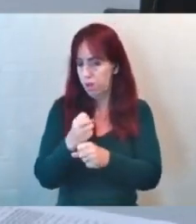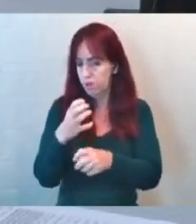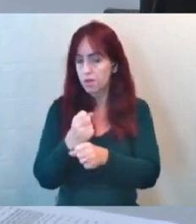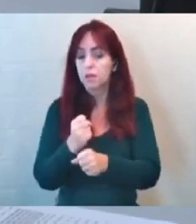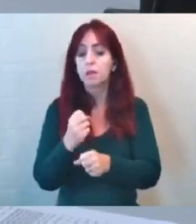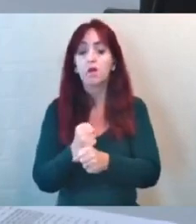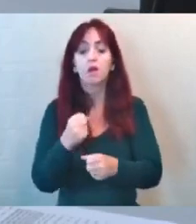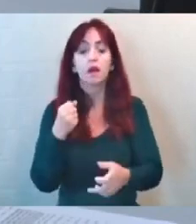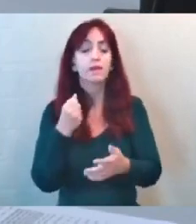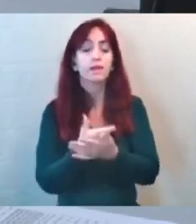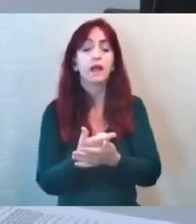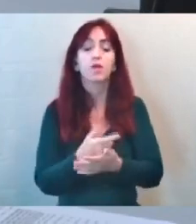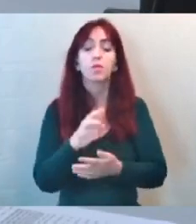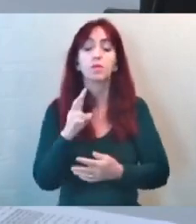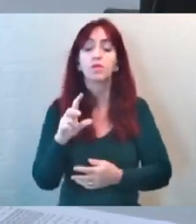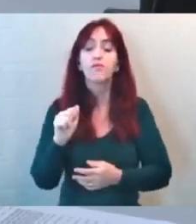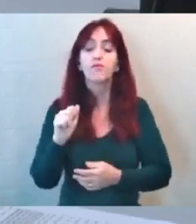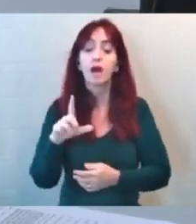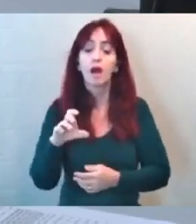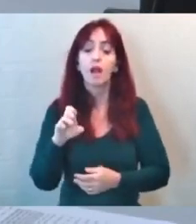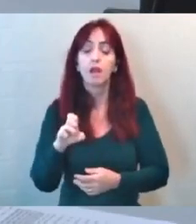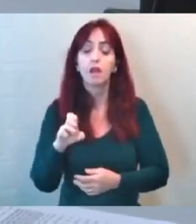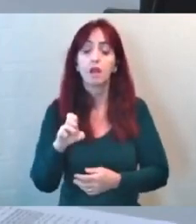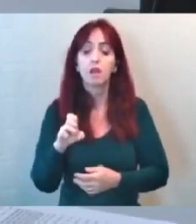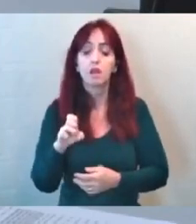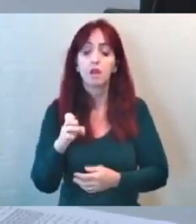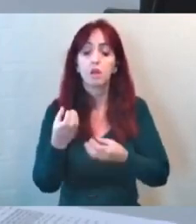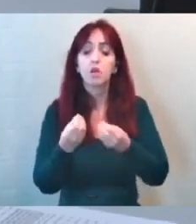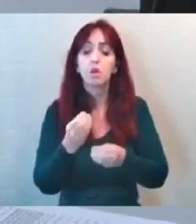sistema? Como que é feito o cálculo?